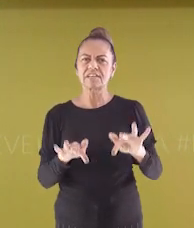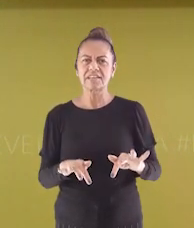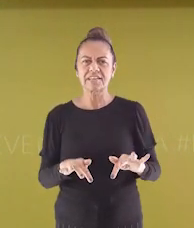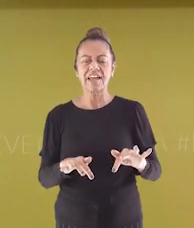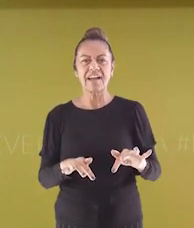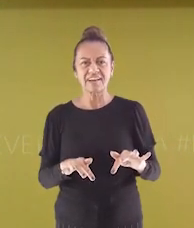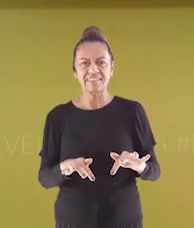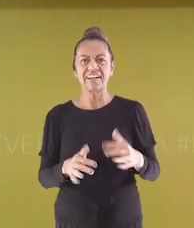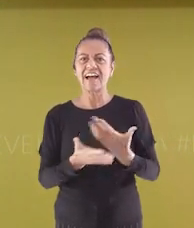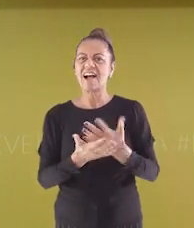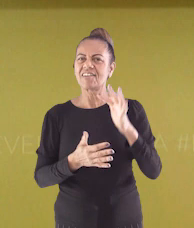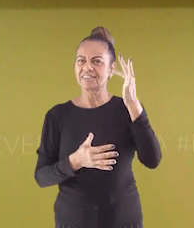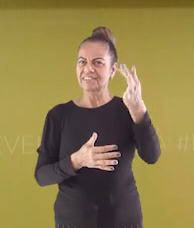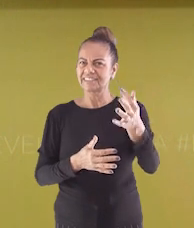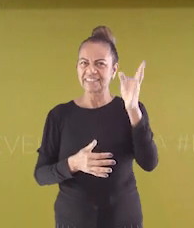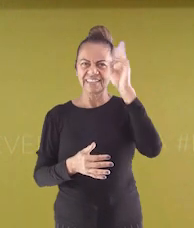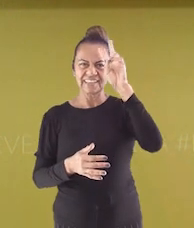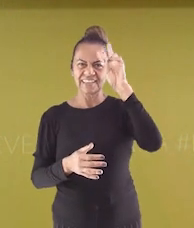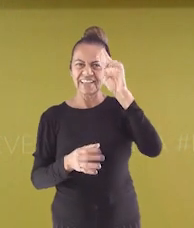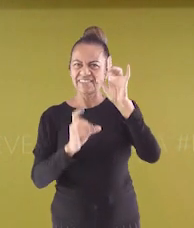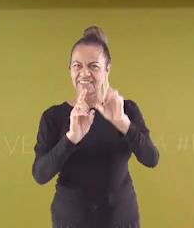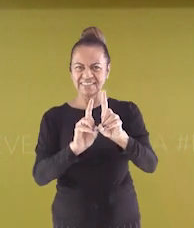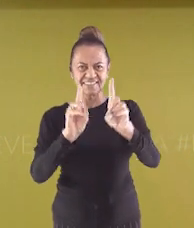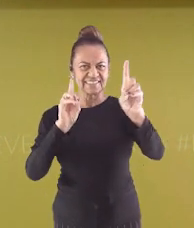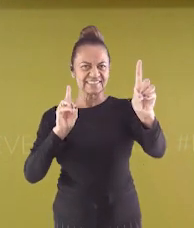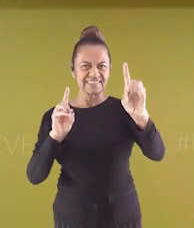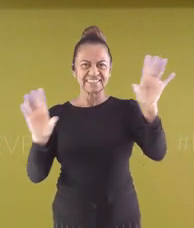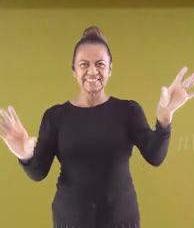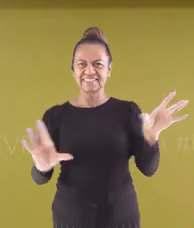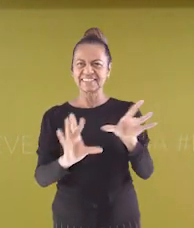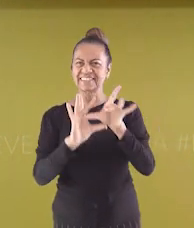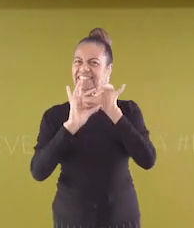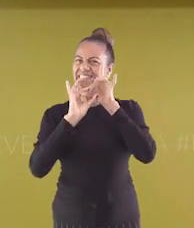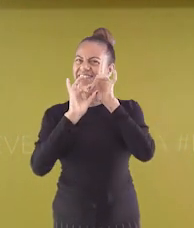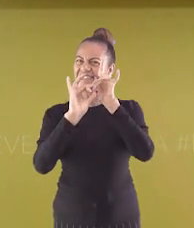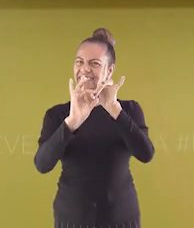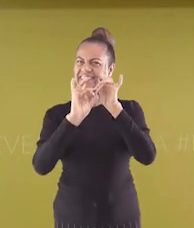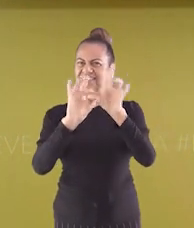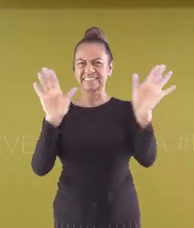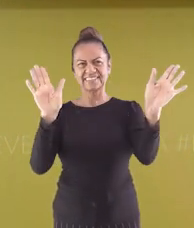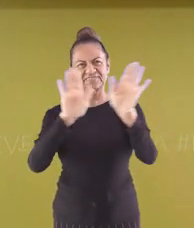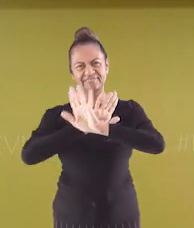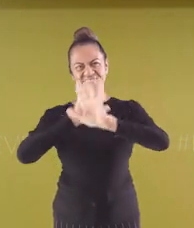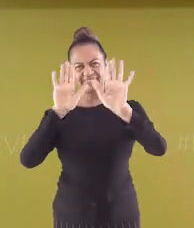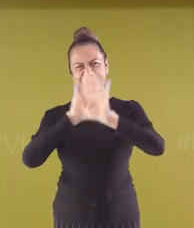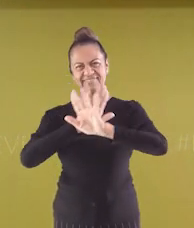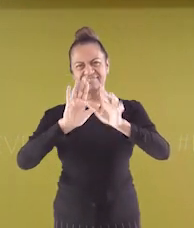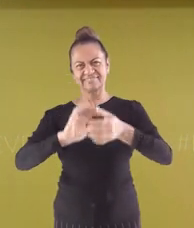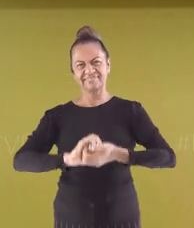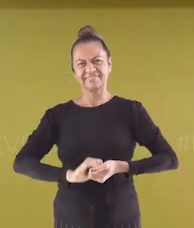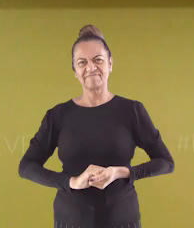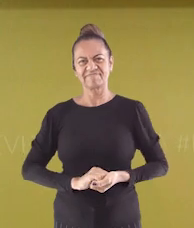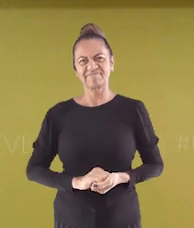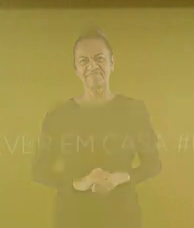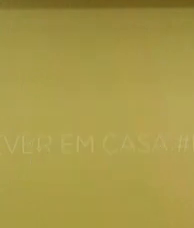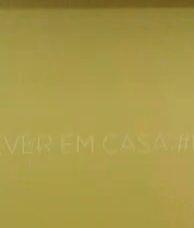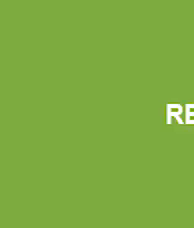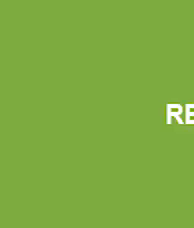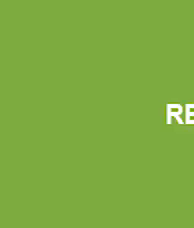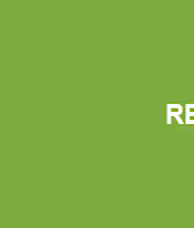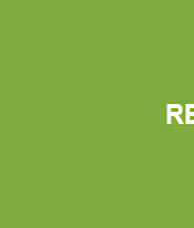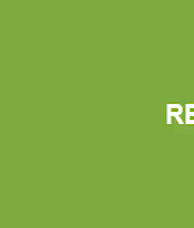pessoal. Até a próxima aula. E lembre-se que mesmo distantes, estamos juntos. Tchau, tchau!